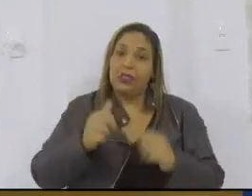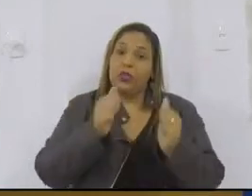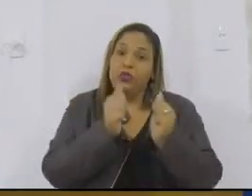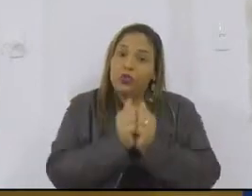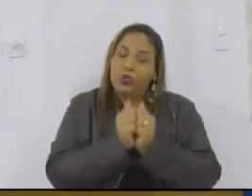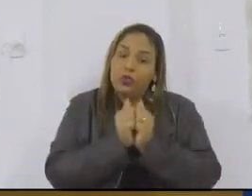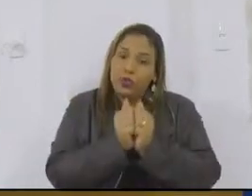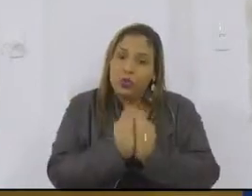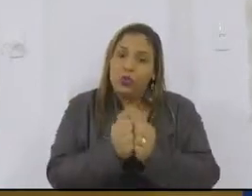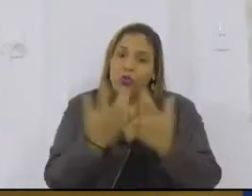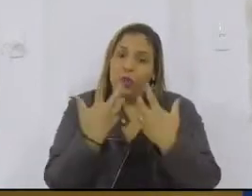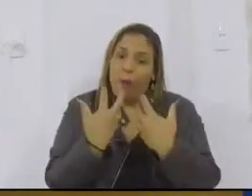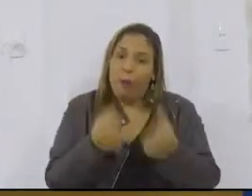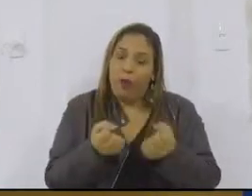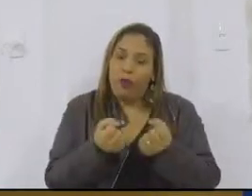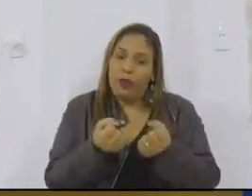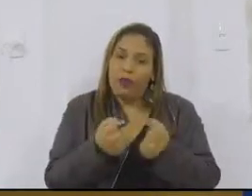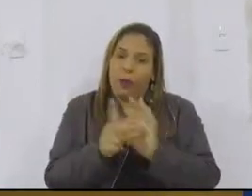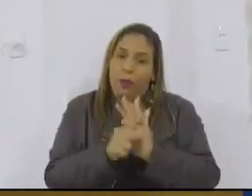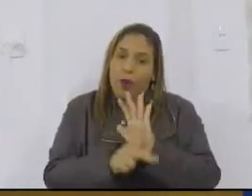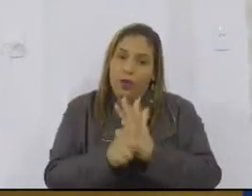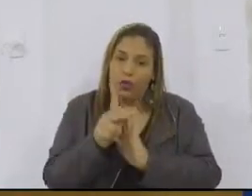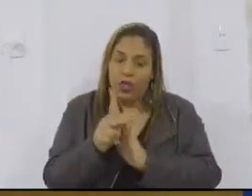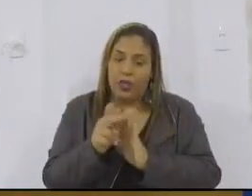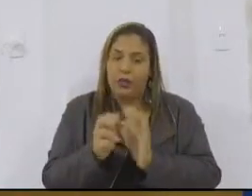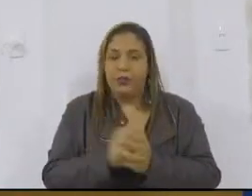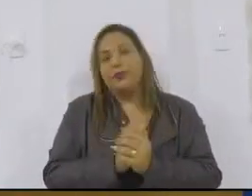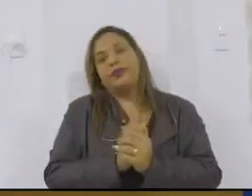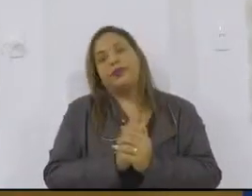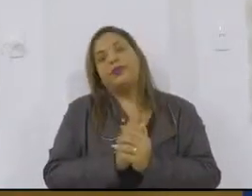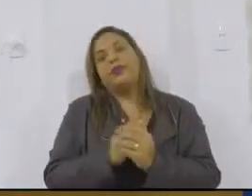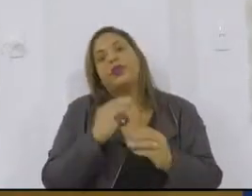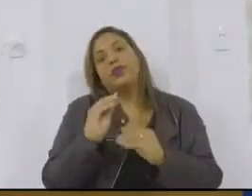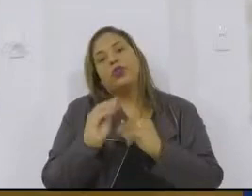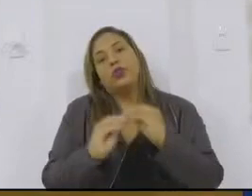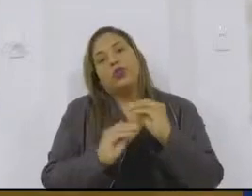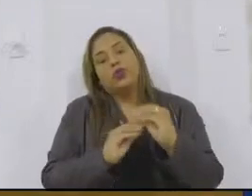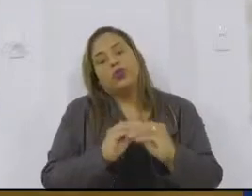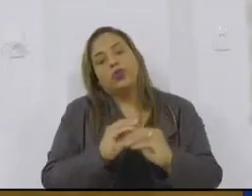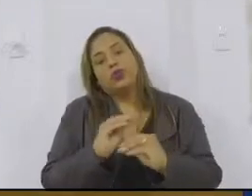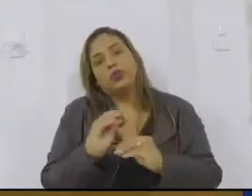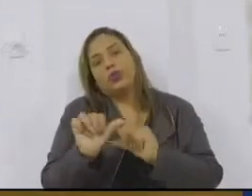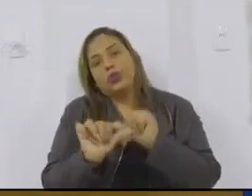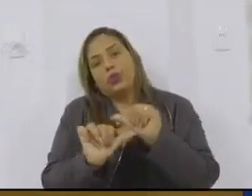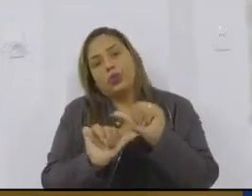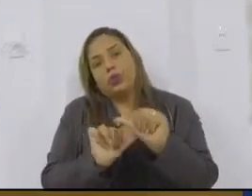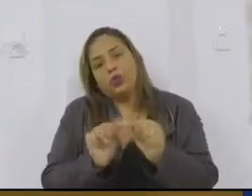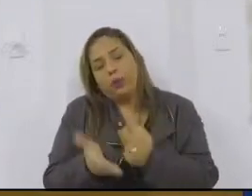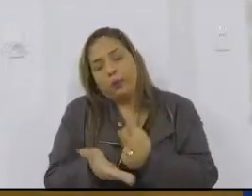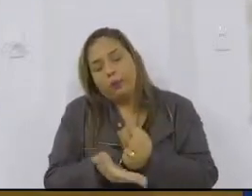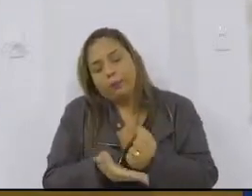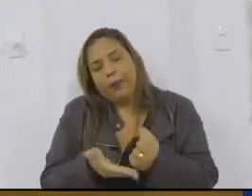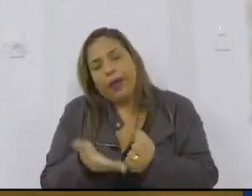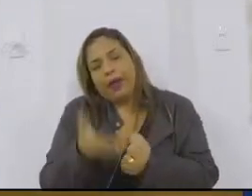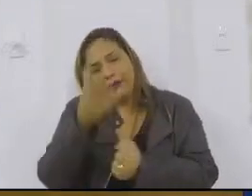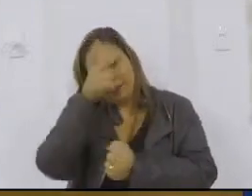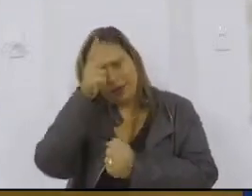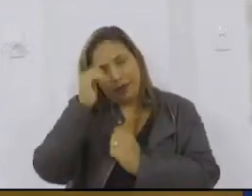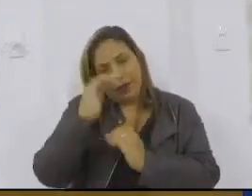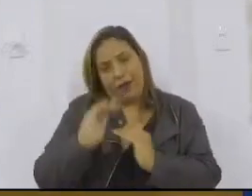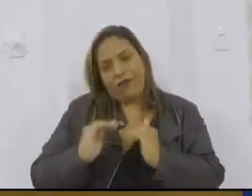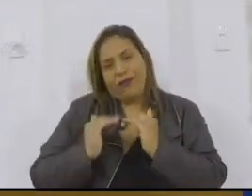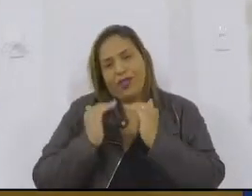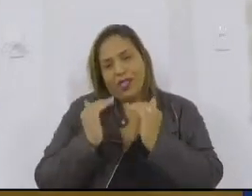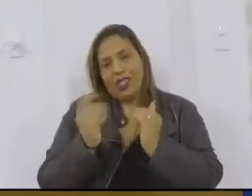aprovação de parte desse projeto, que muda a estrutura organizacional da Prefeitura para avançar